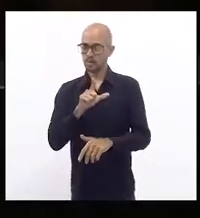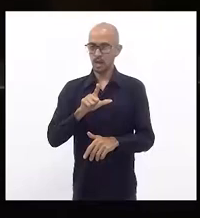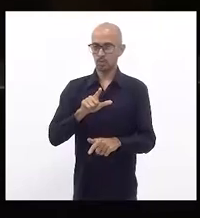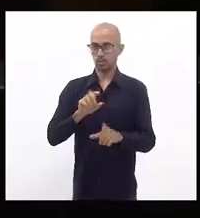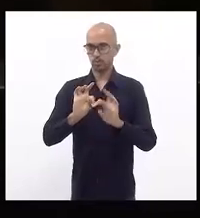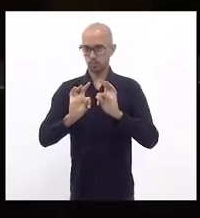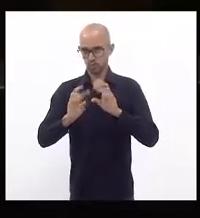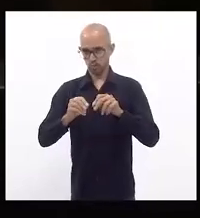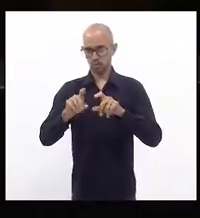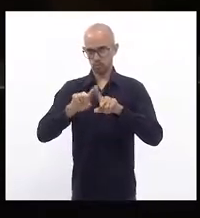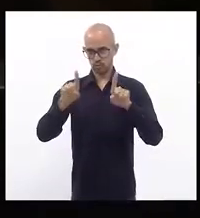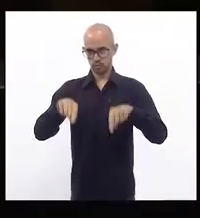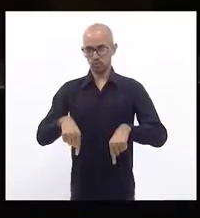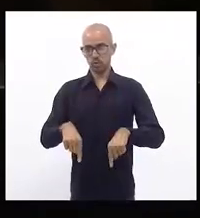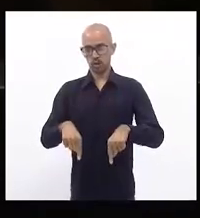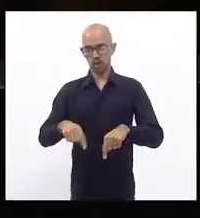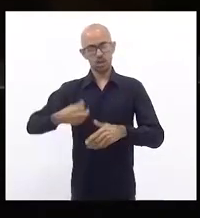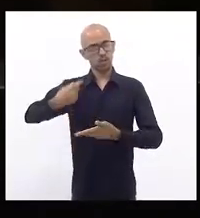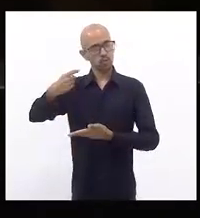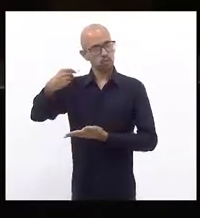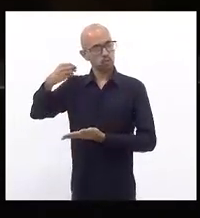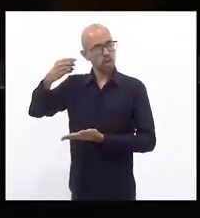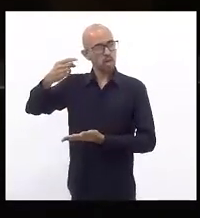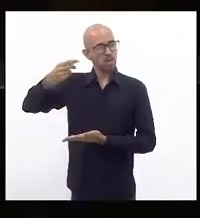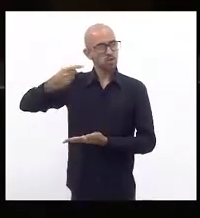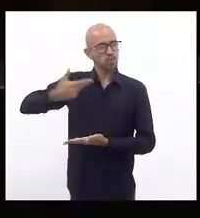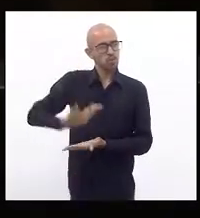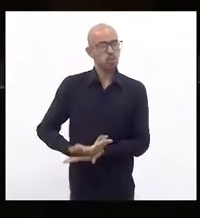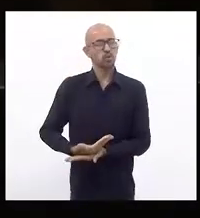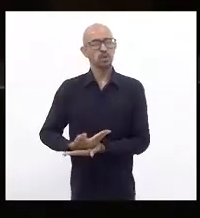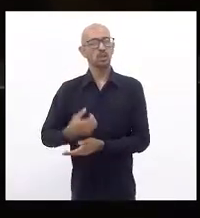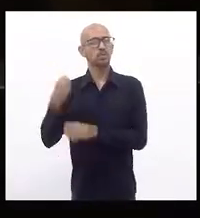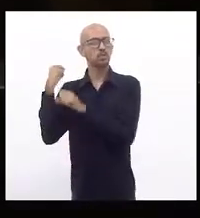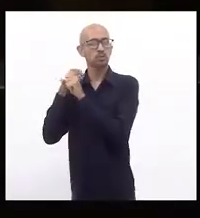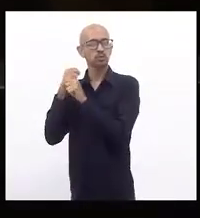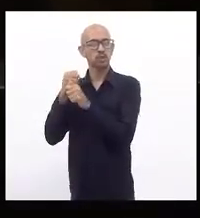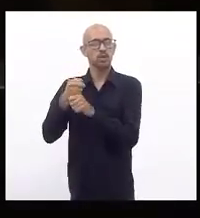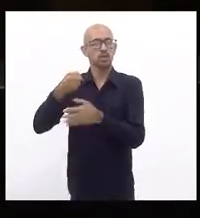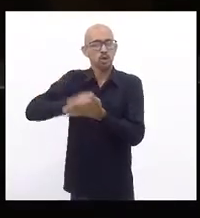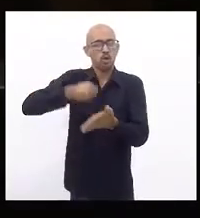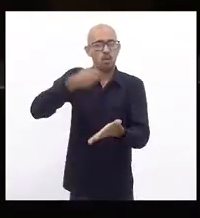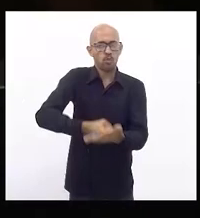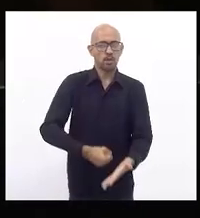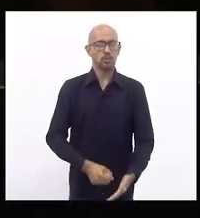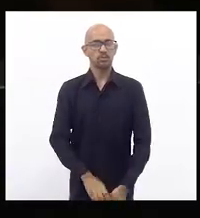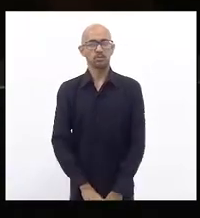pelos trabalhadores ao longo de muitas e muitas lutas.